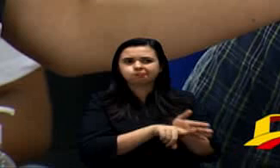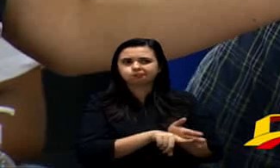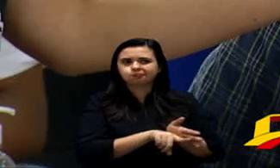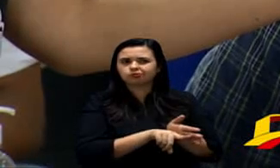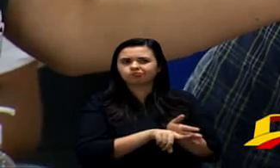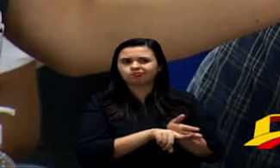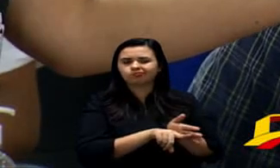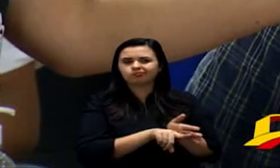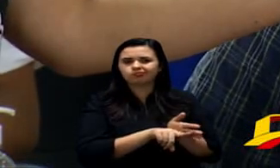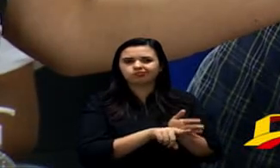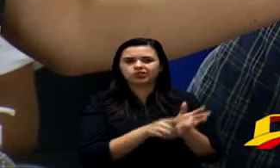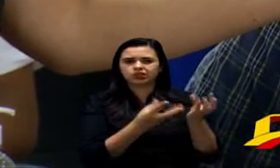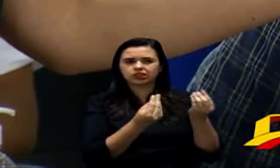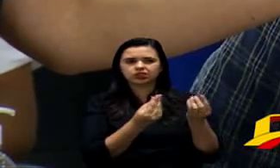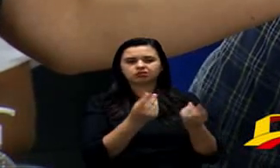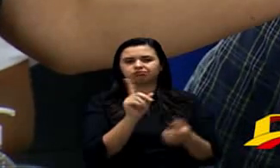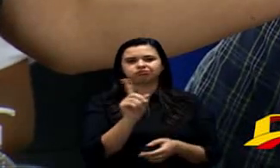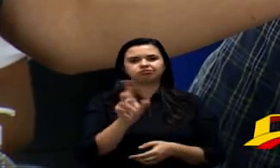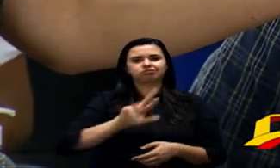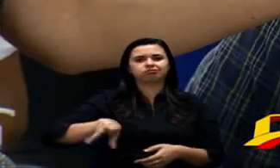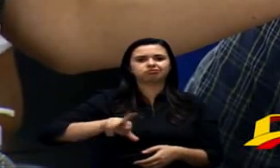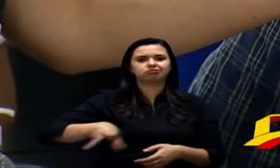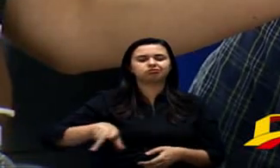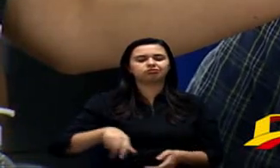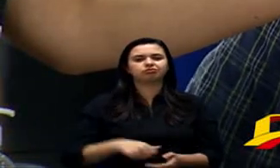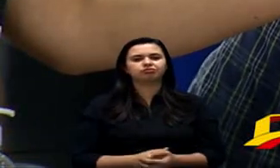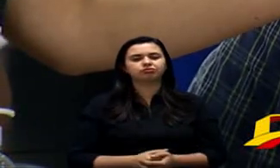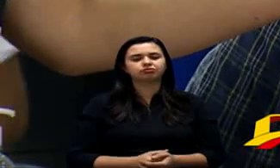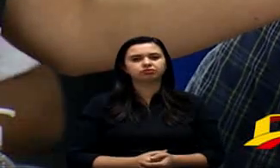desenvolver extensas redes sociais